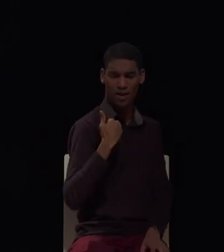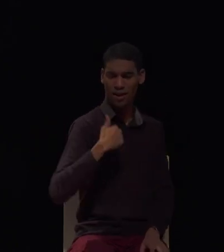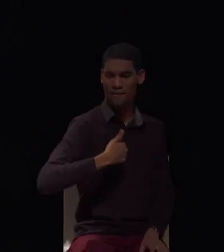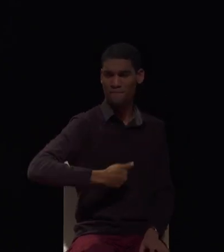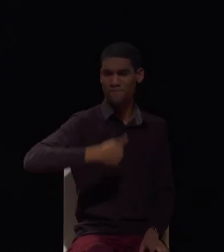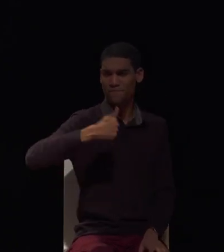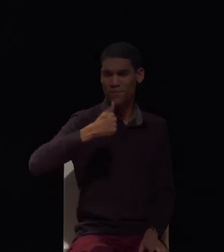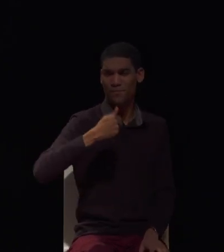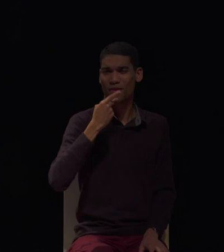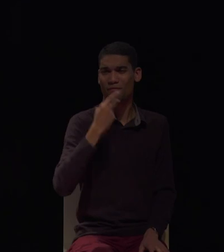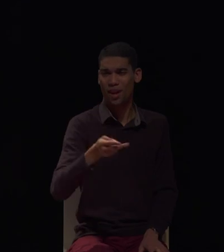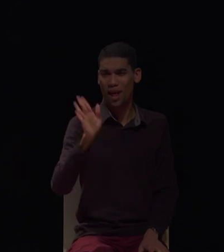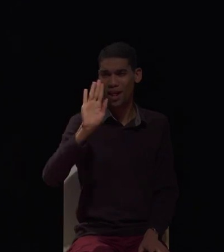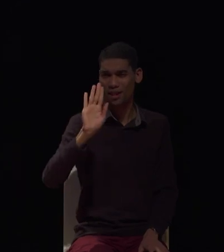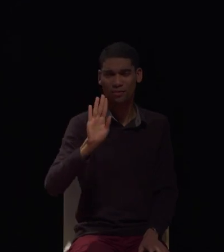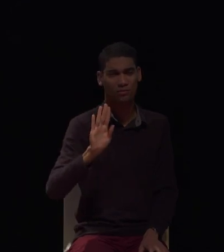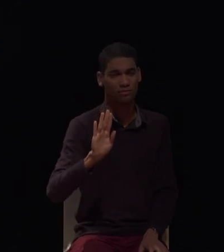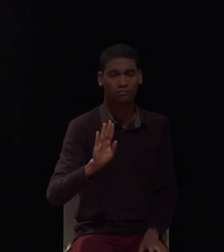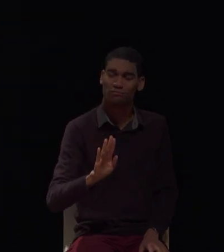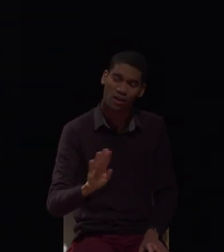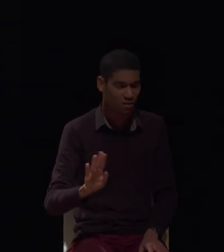primeiro dizia adeus brigadão